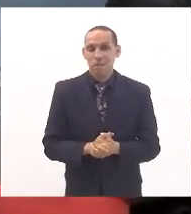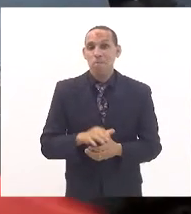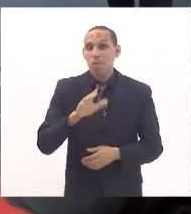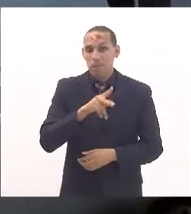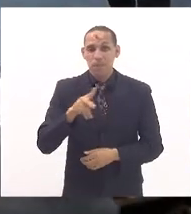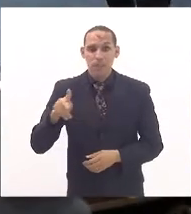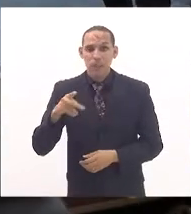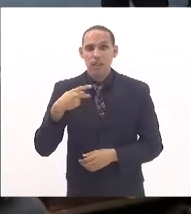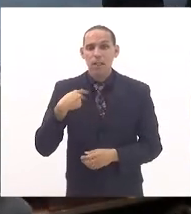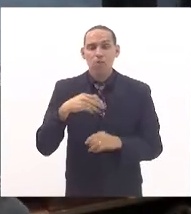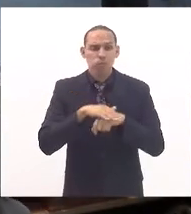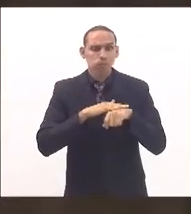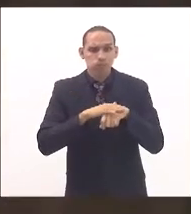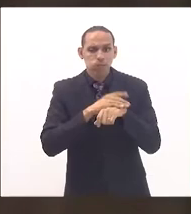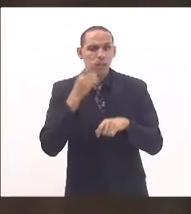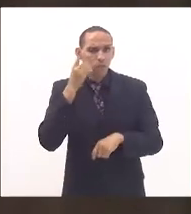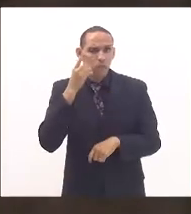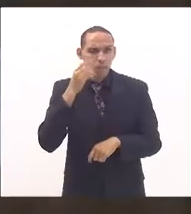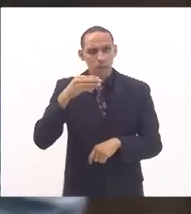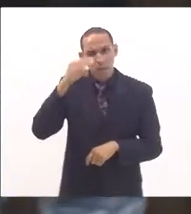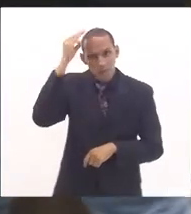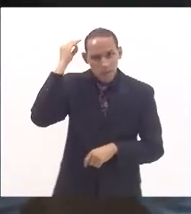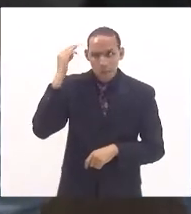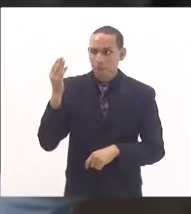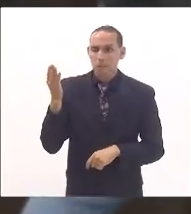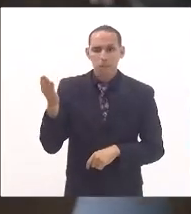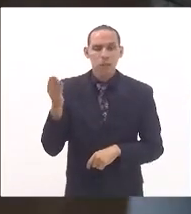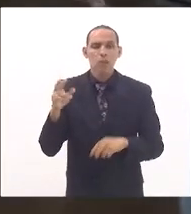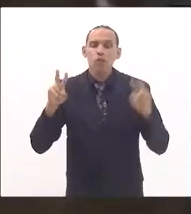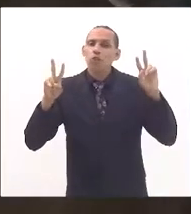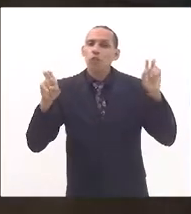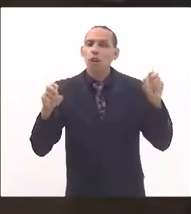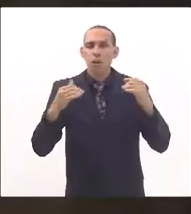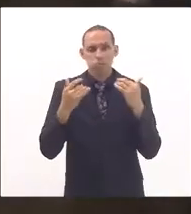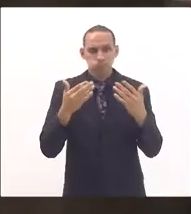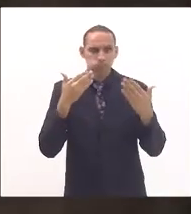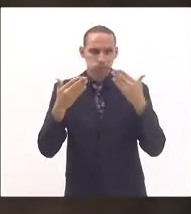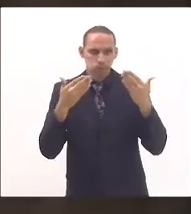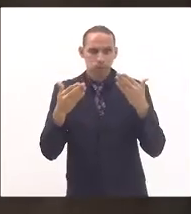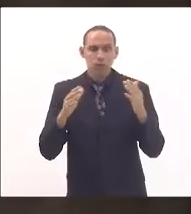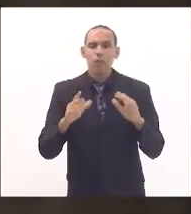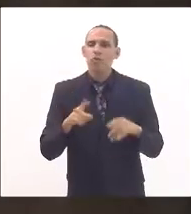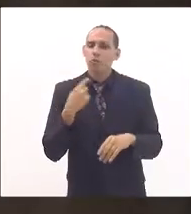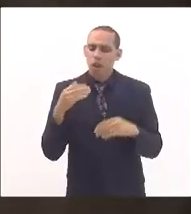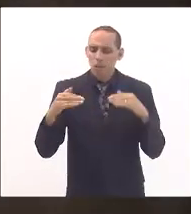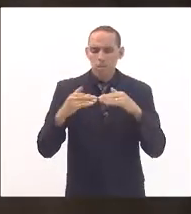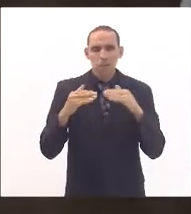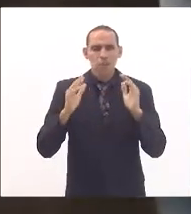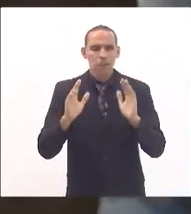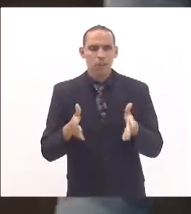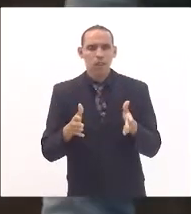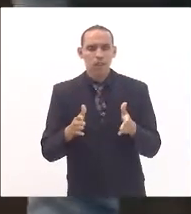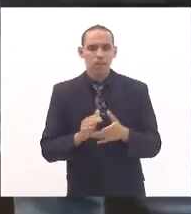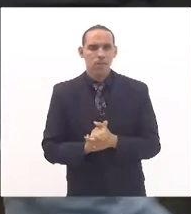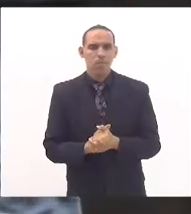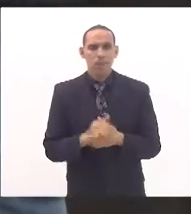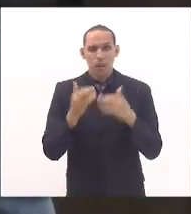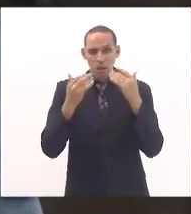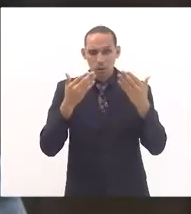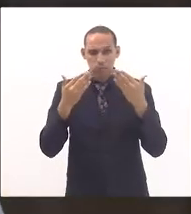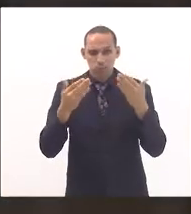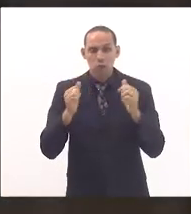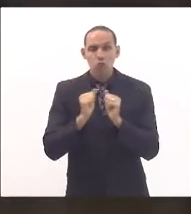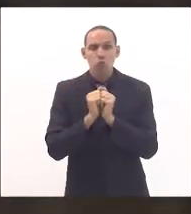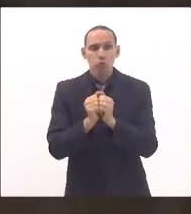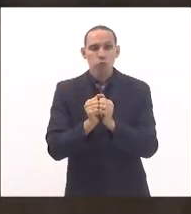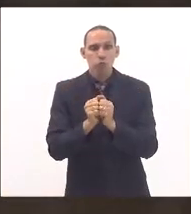Presidente, eu acabei de conversar com o deputado Márcio Pacheco sobre a audiência pública e já estamos acordados. E essa audiência vai ser